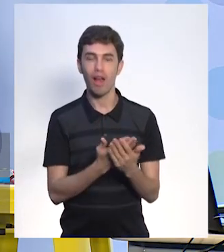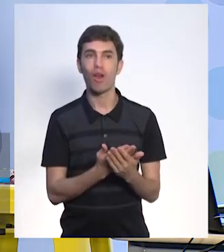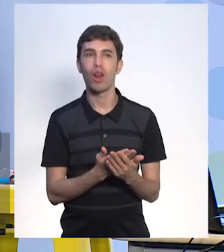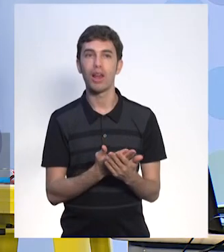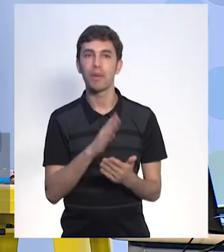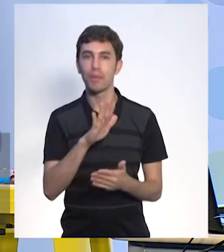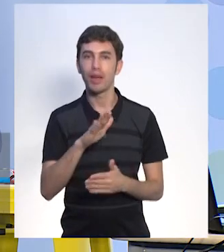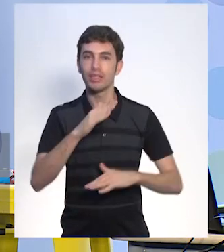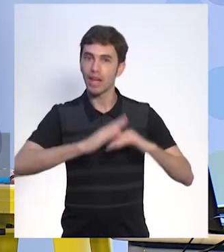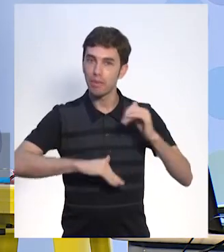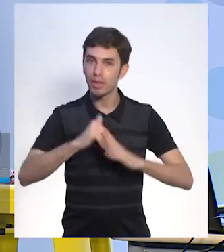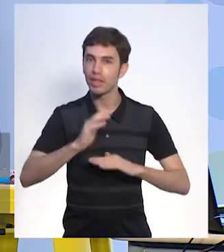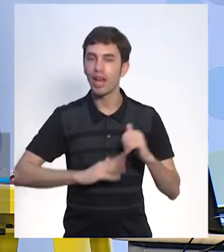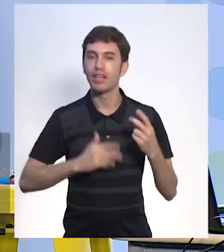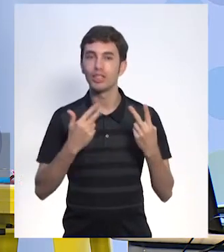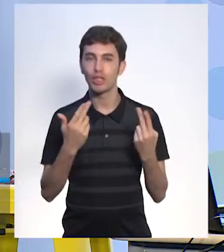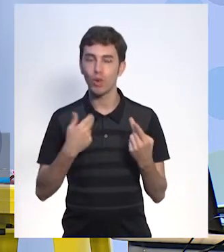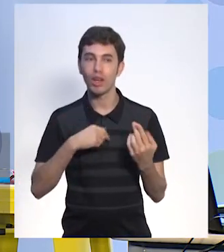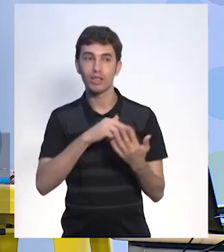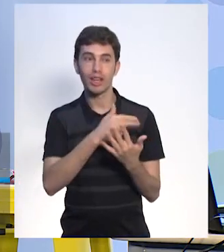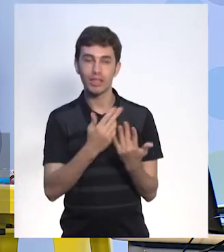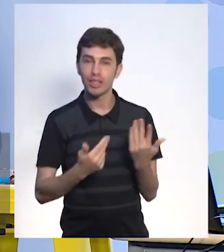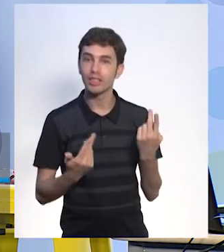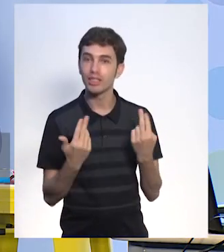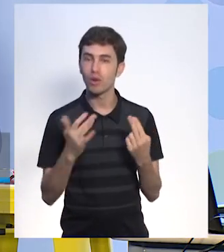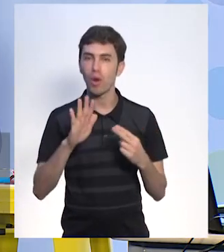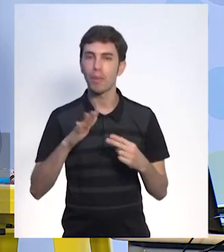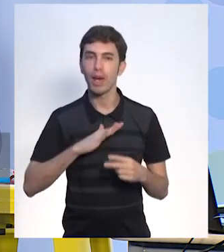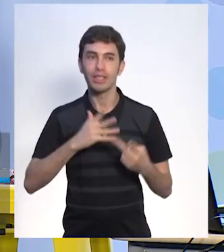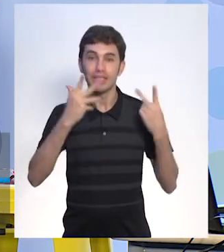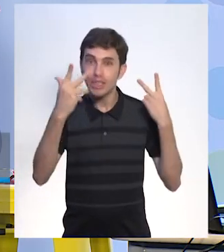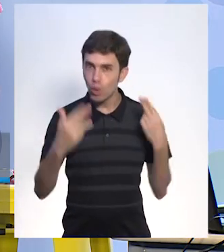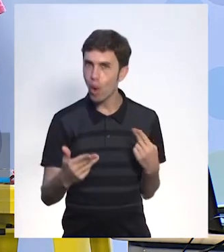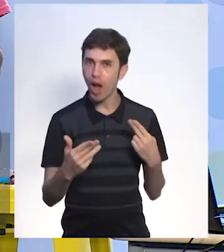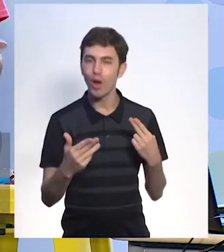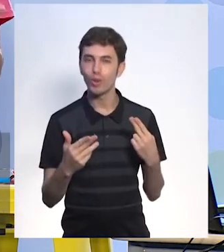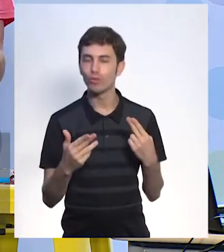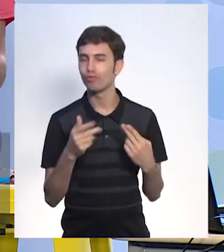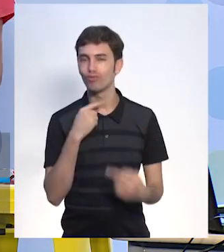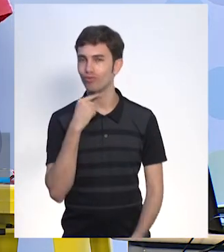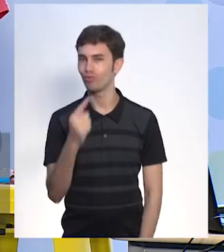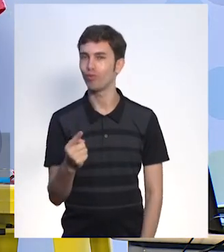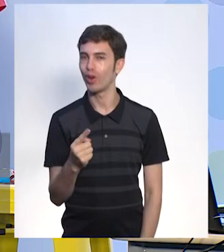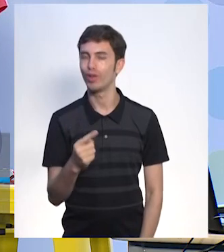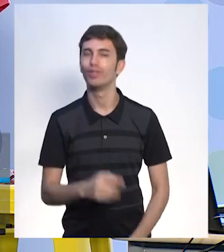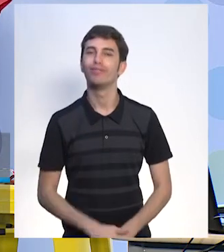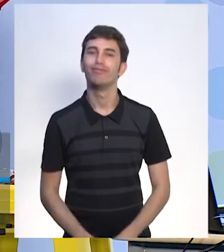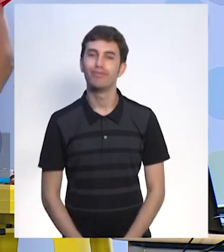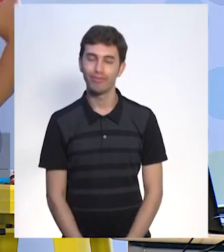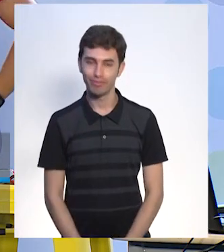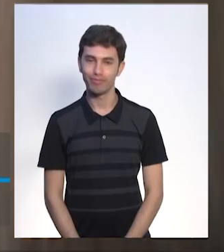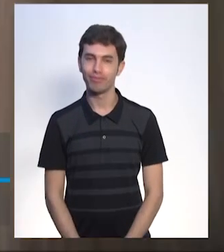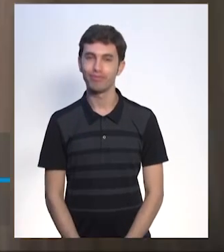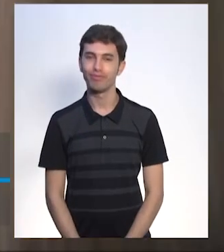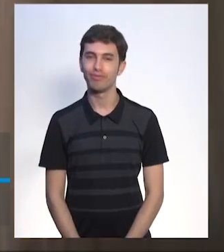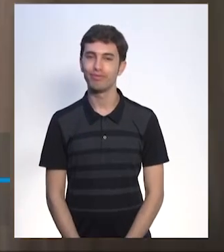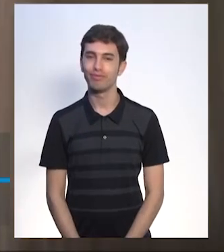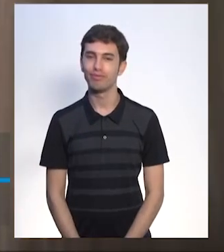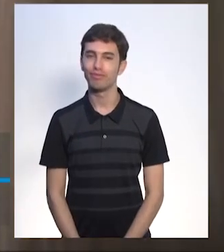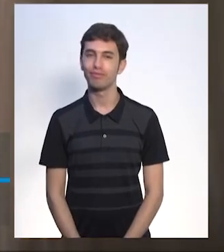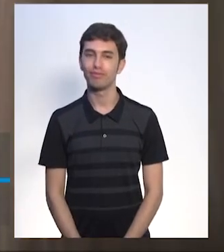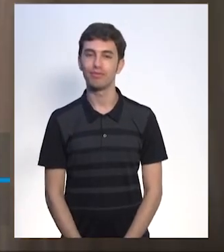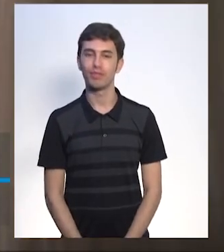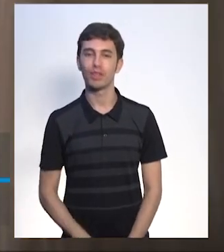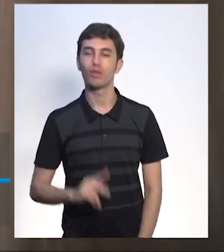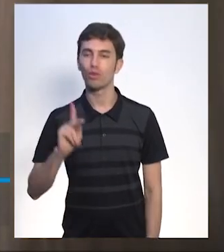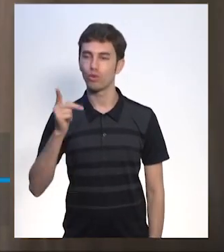mesmas características. É um desafio bastante grande. Vale? Osmar, foi o Hugo, sim. Foi o